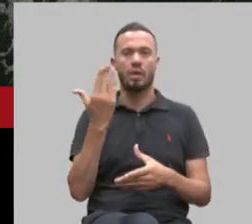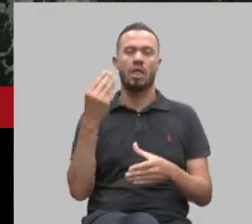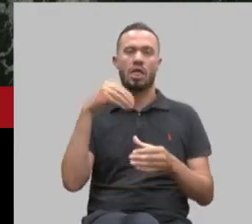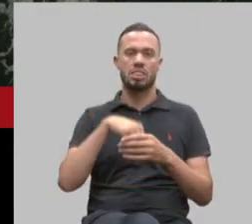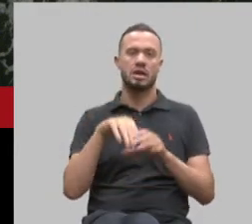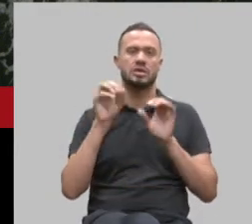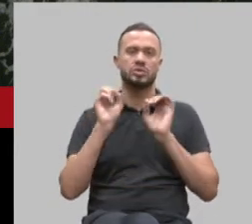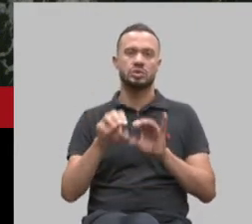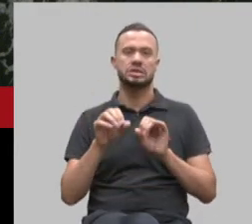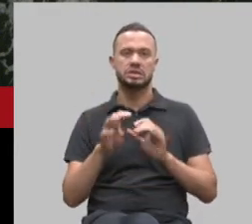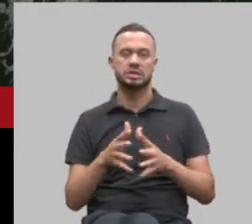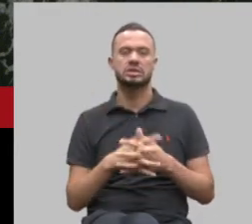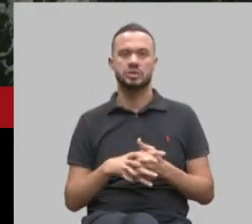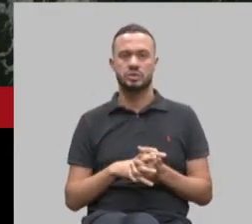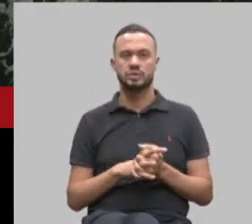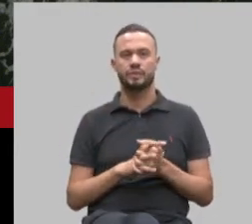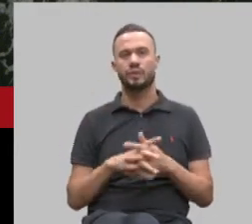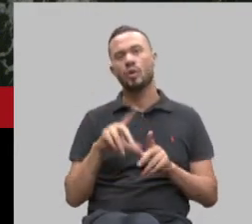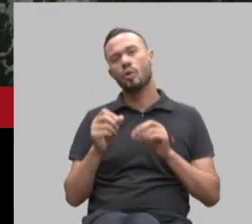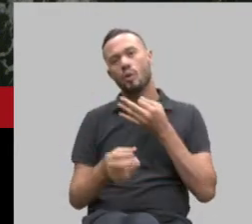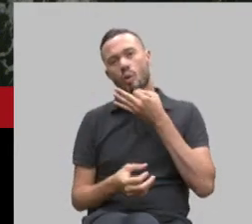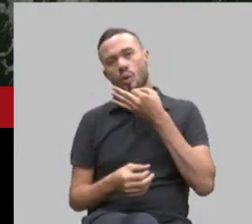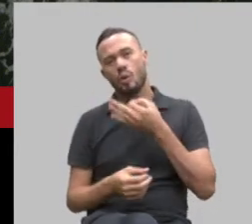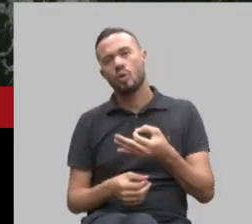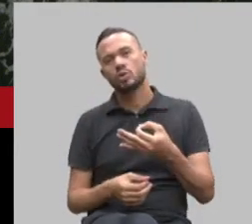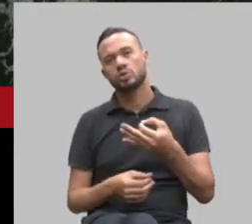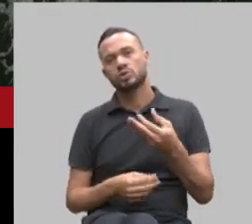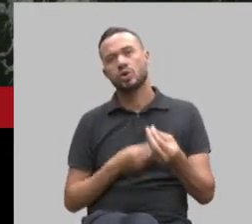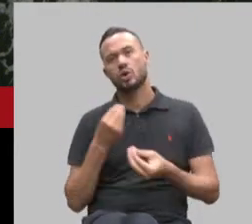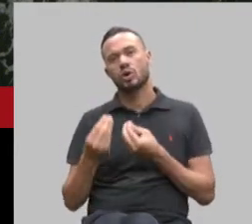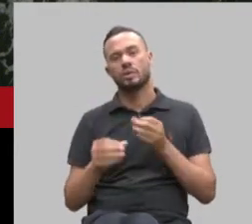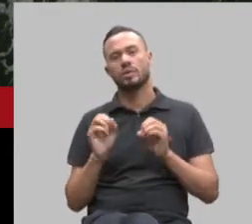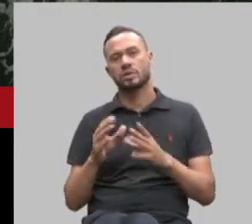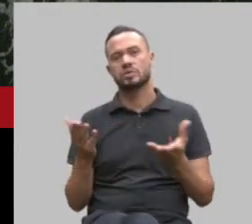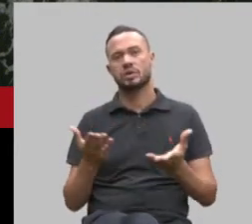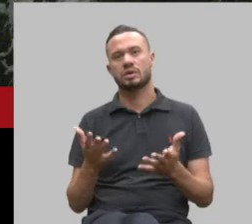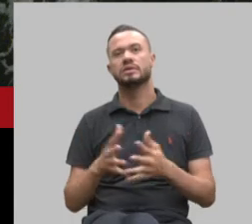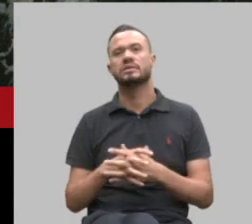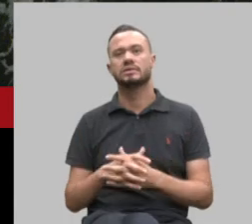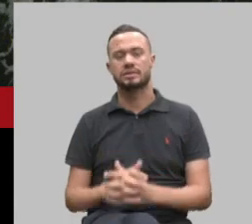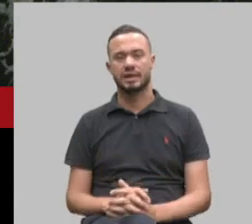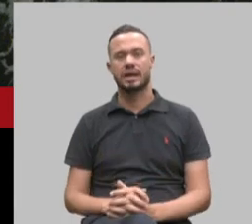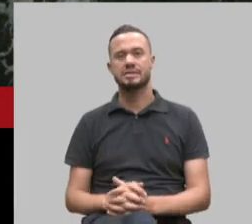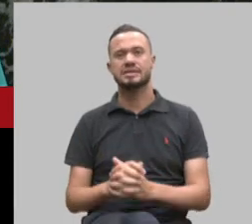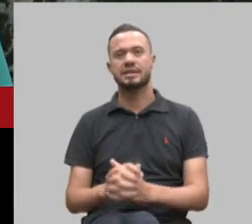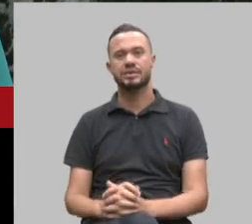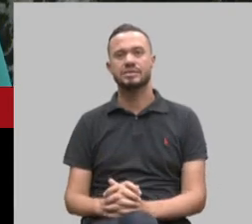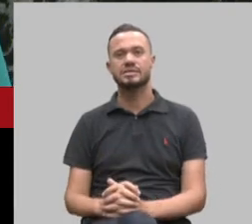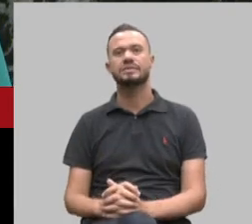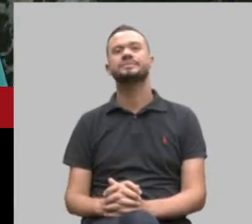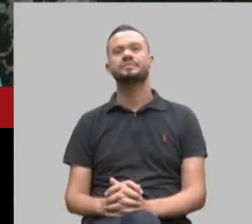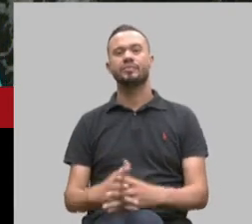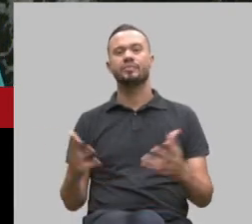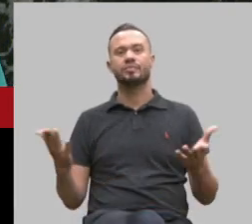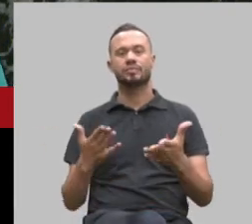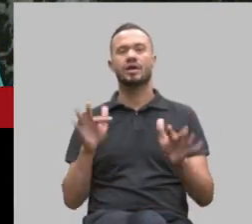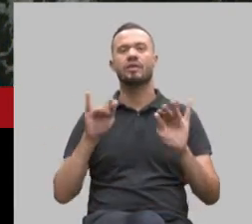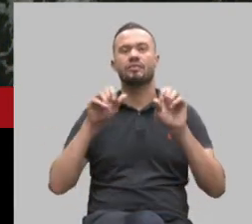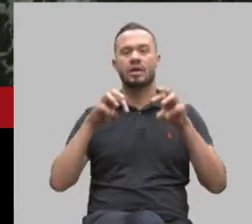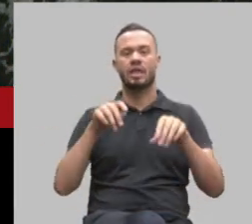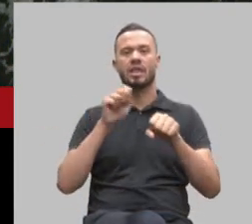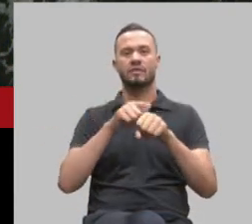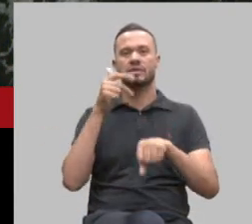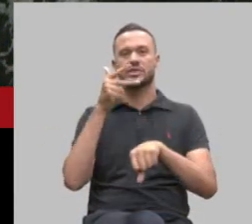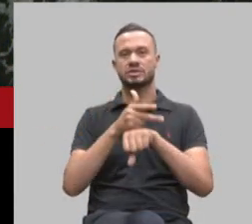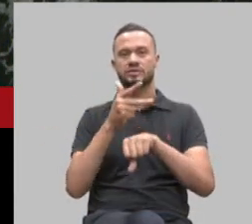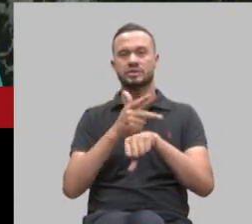do novo ensino médio o que que eles acham sobre como a educação está agora e para concluir a gente fez esse vídeo e